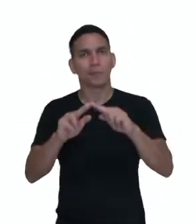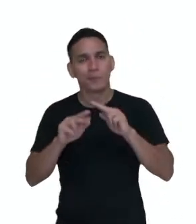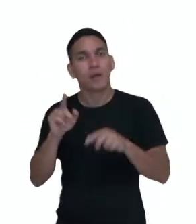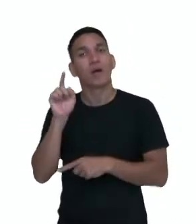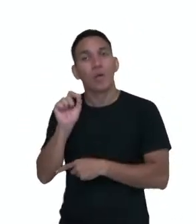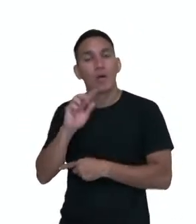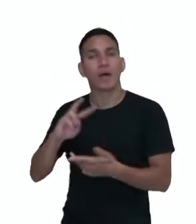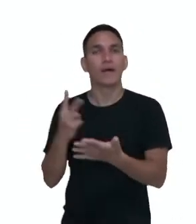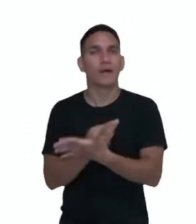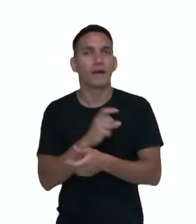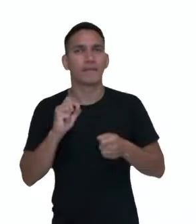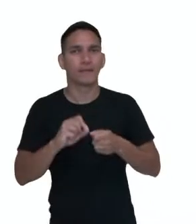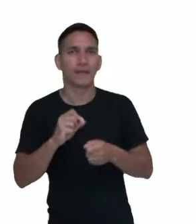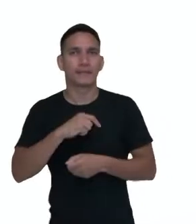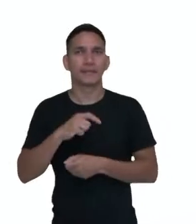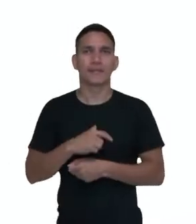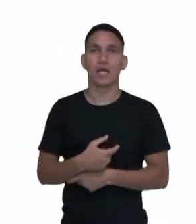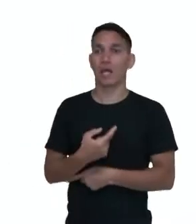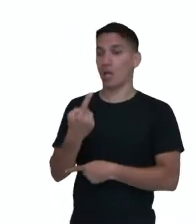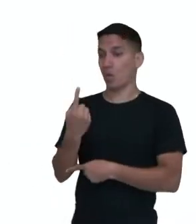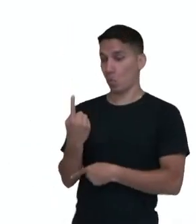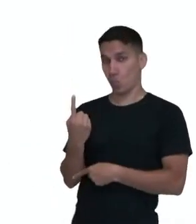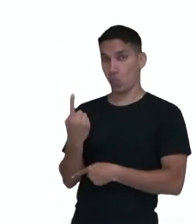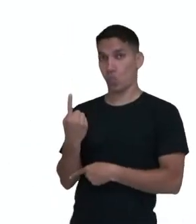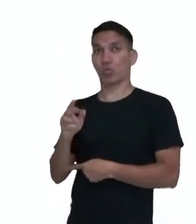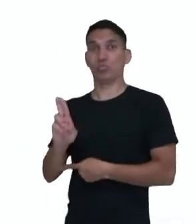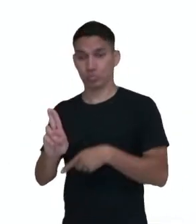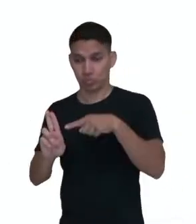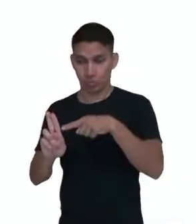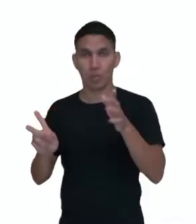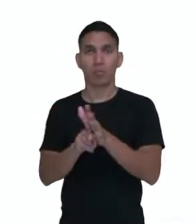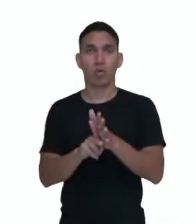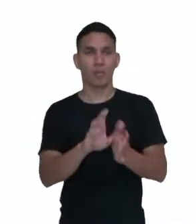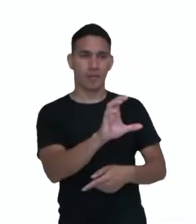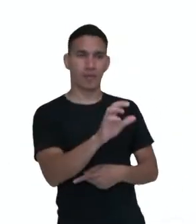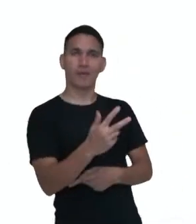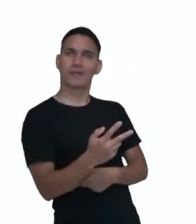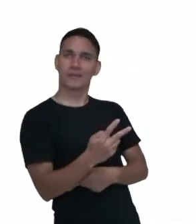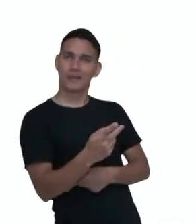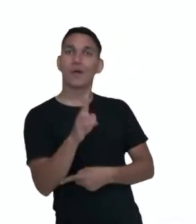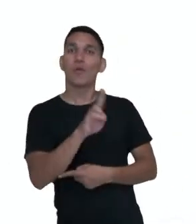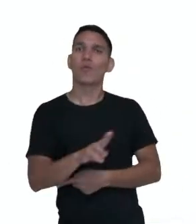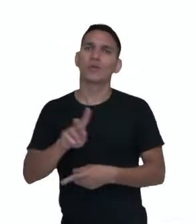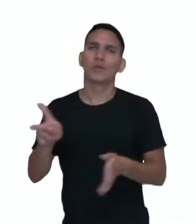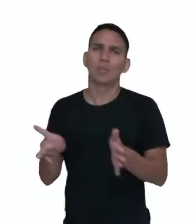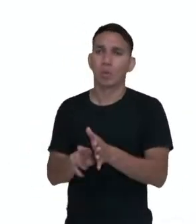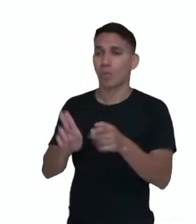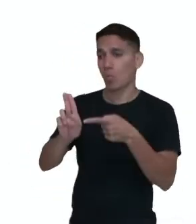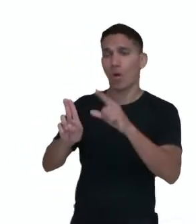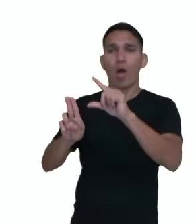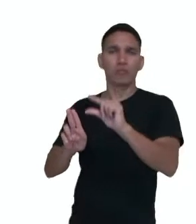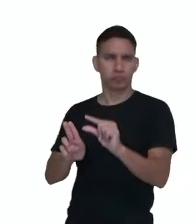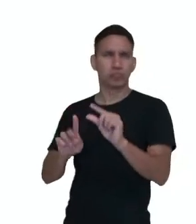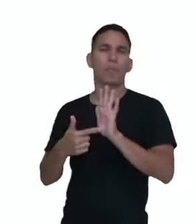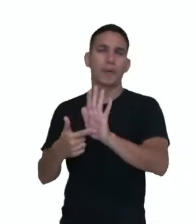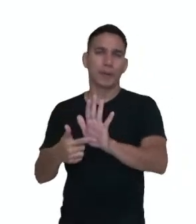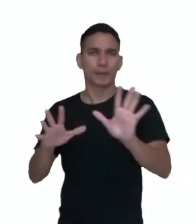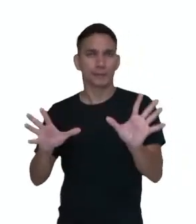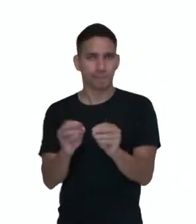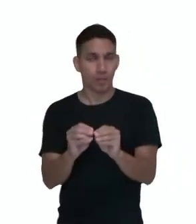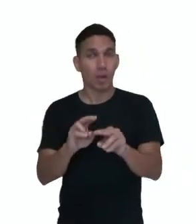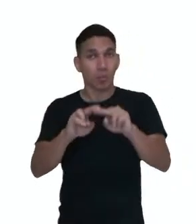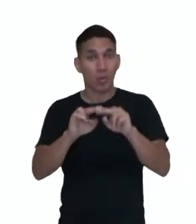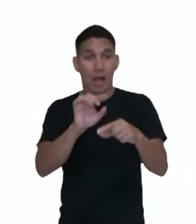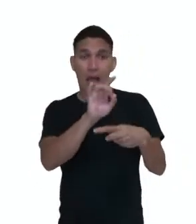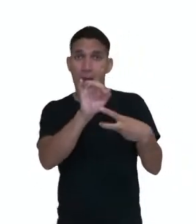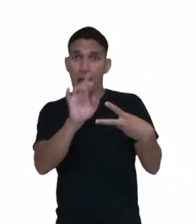a unidade do carbono 12 foi definida como a unidade de massa atômica, que usamos o U minúsculo para representar. E cada unidade de